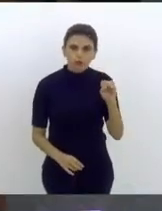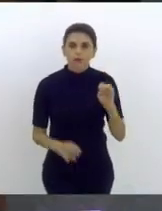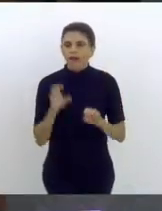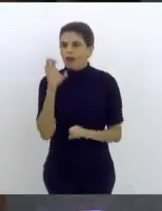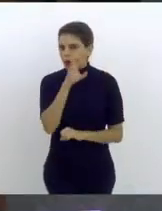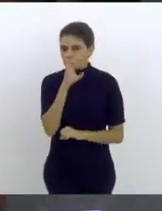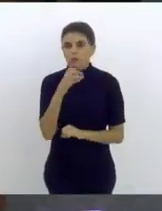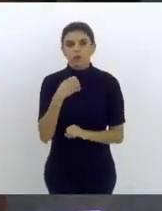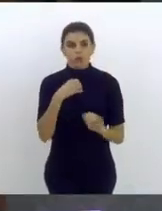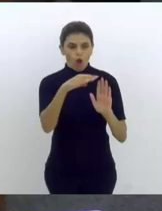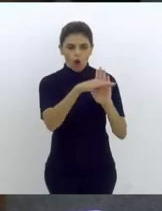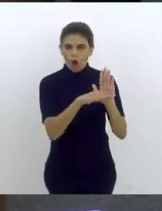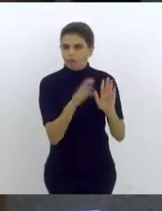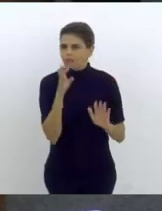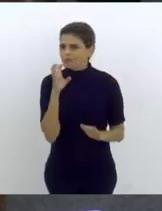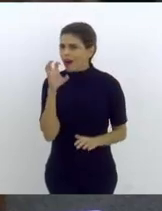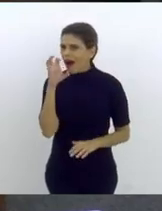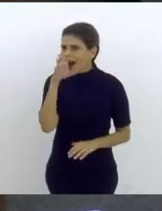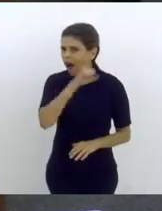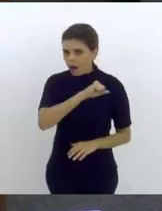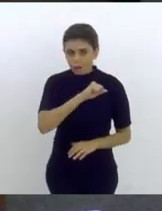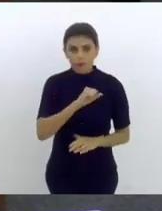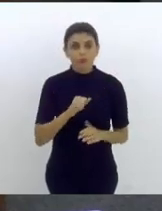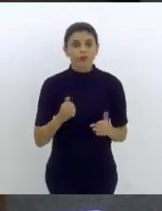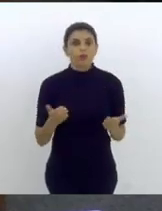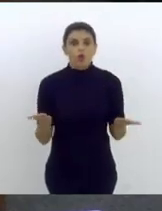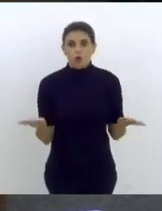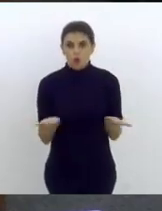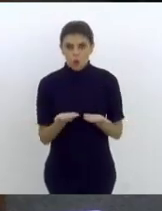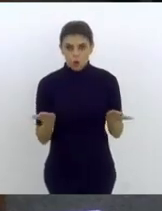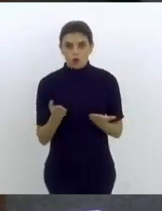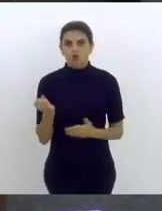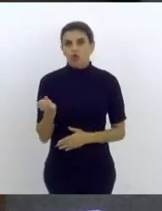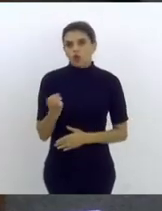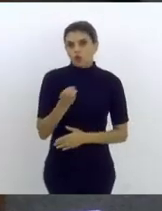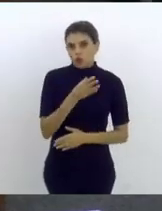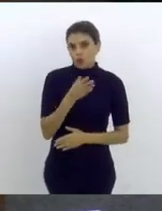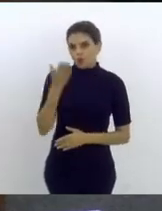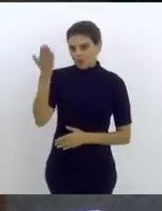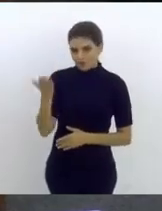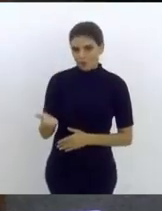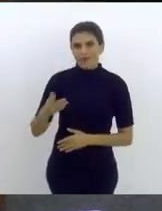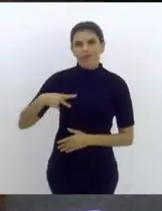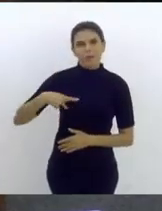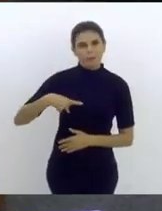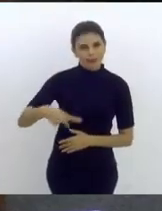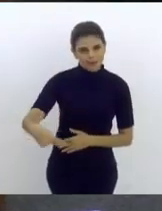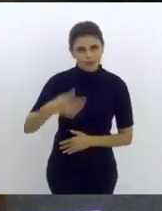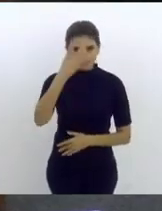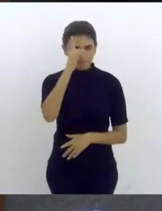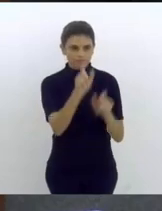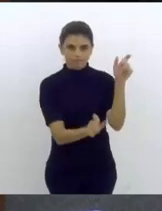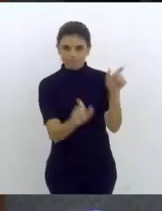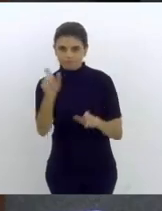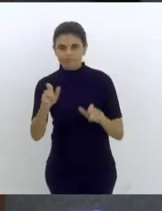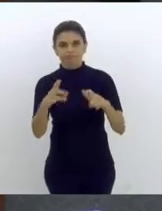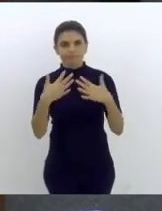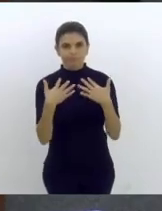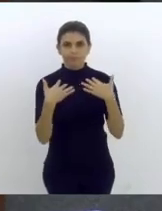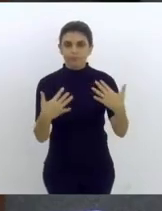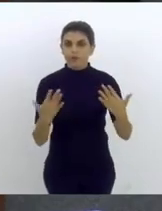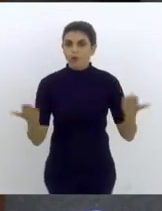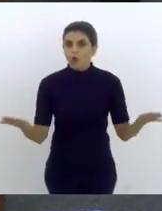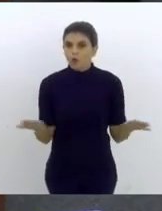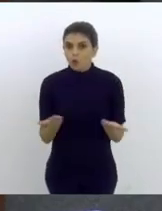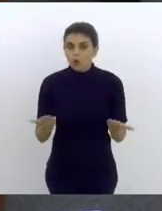pela ordem muito rapidamente hoje Nobre Presidente deputados e deputados presentes aqui no plenário hoje